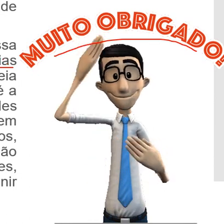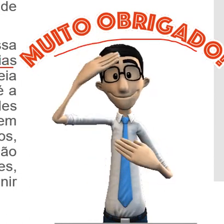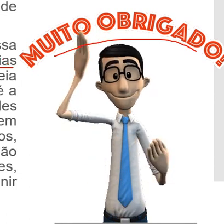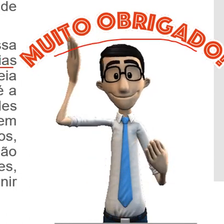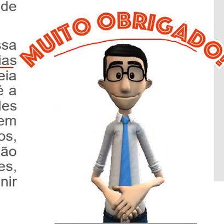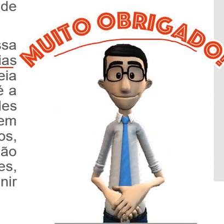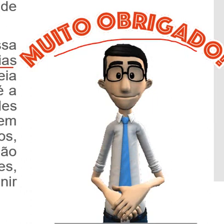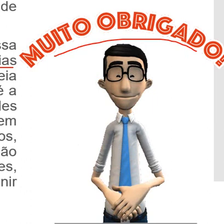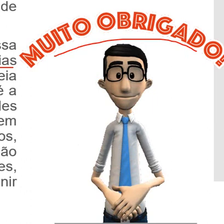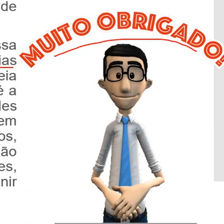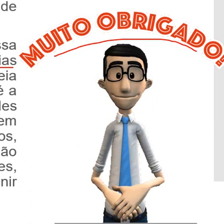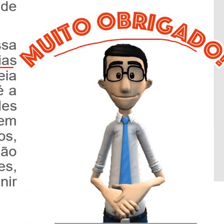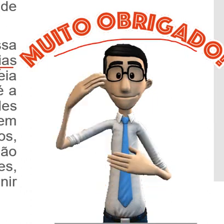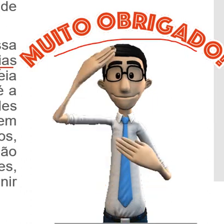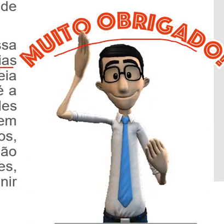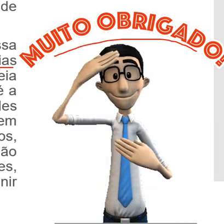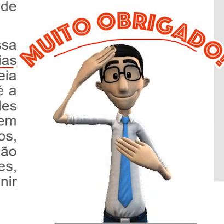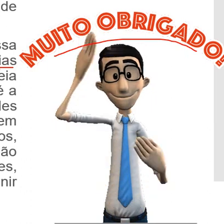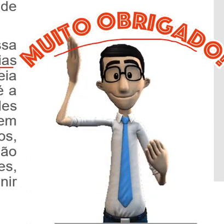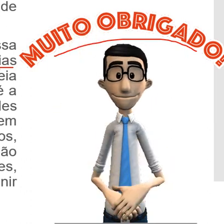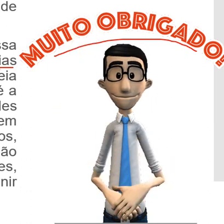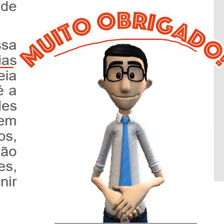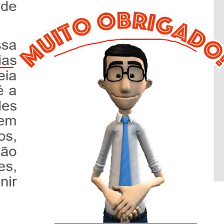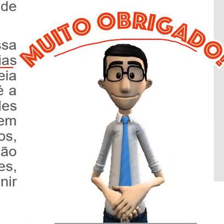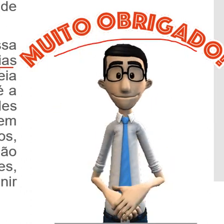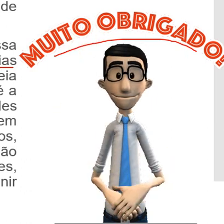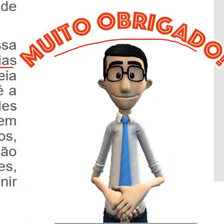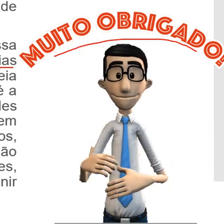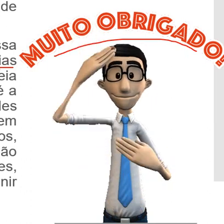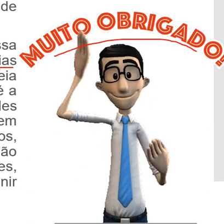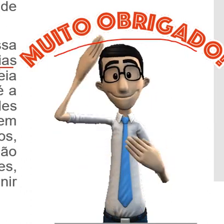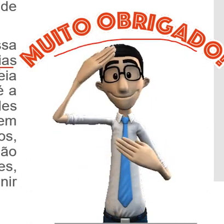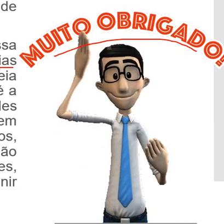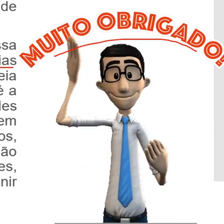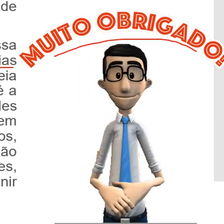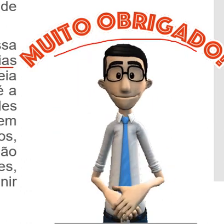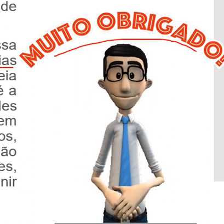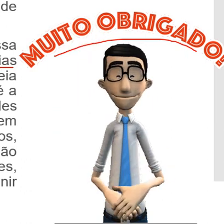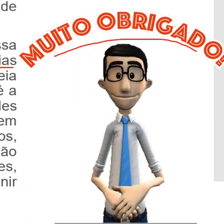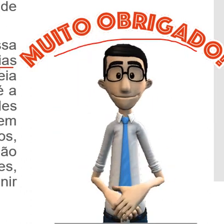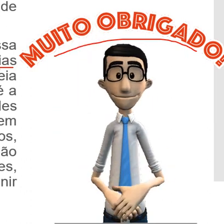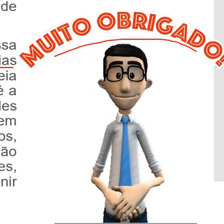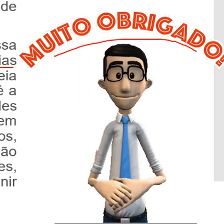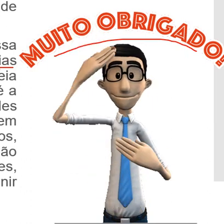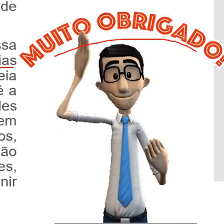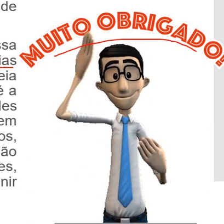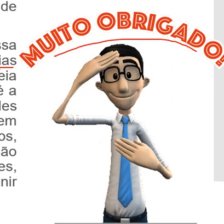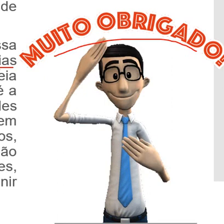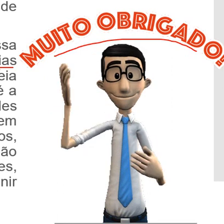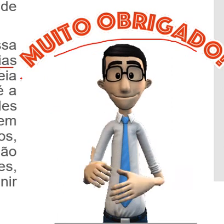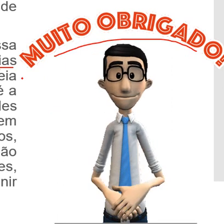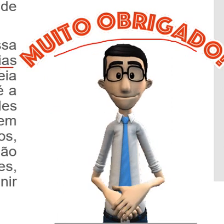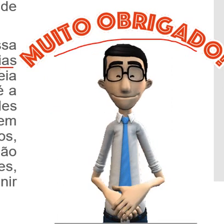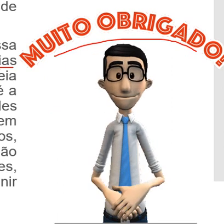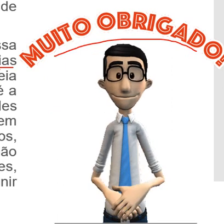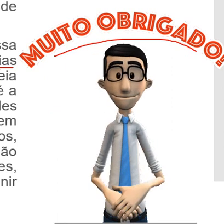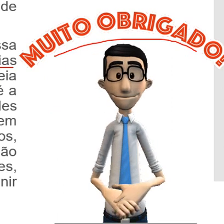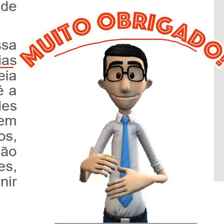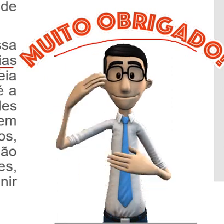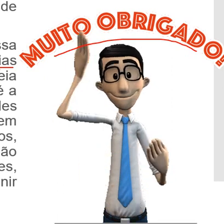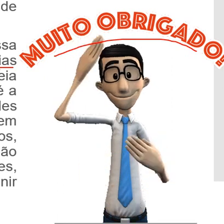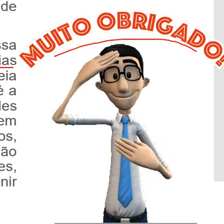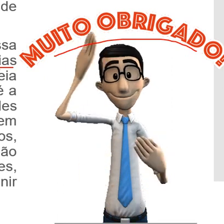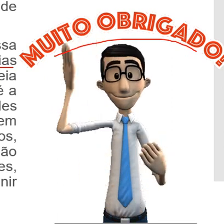falas, né? Então, nas histórias em quadrinho você tem perfeitamente a linguagem mista, um exemplo da linguagem mista,